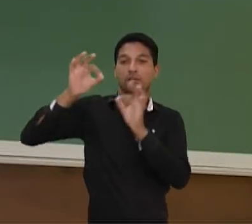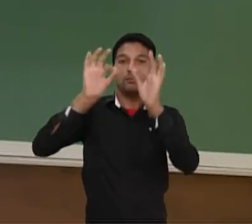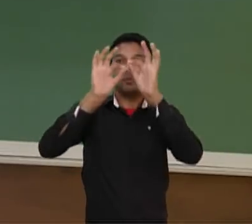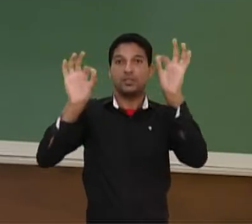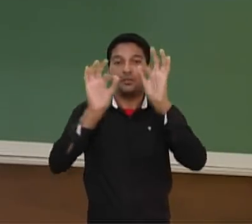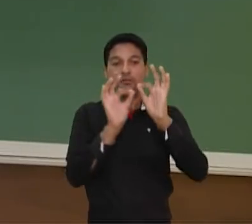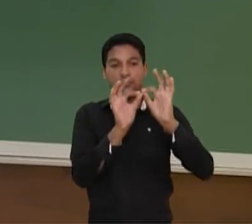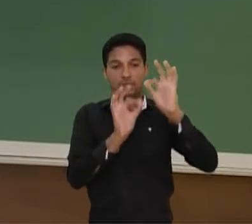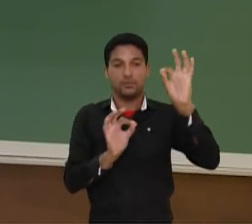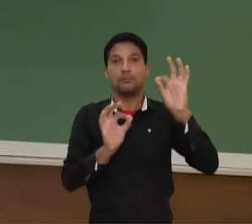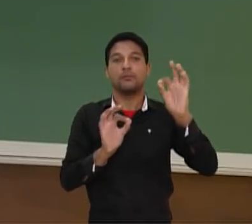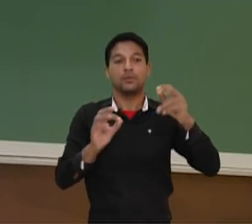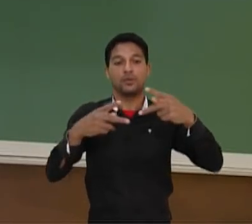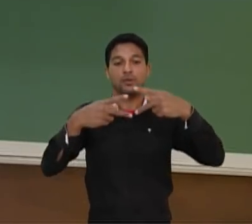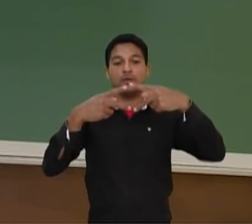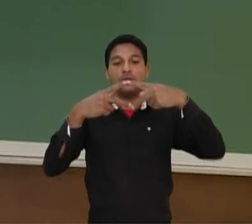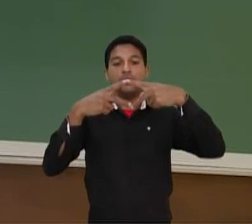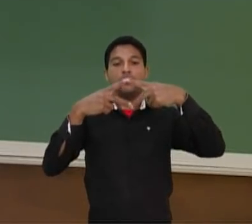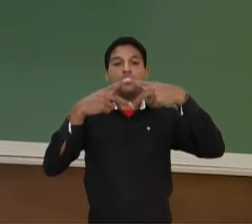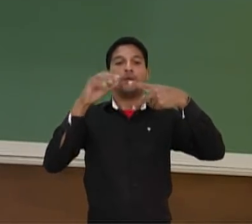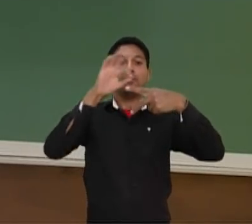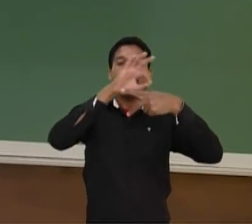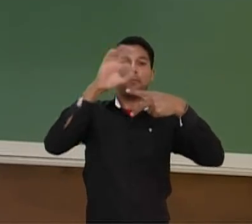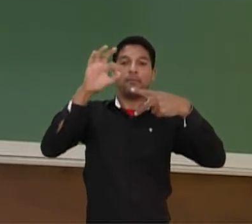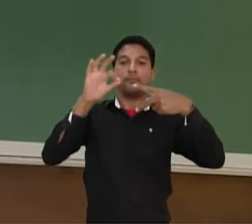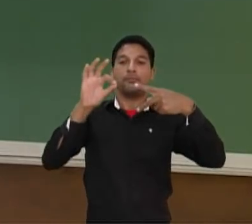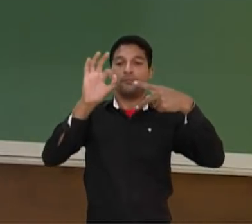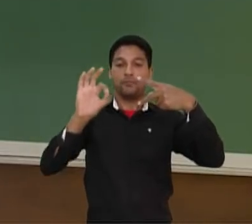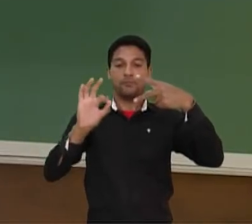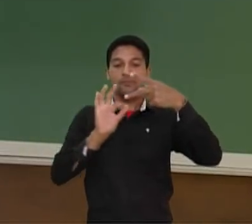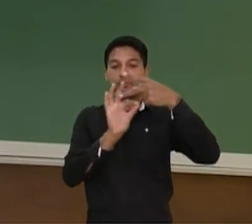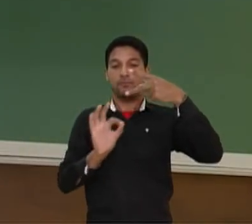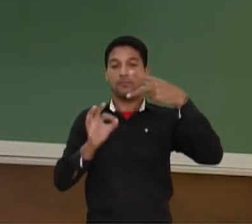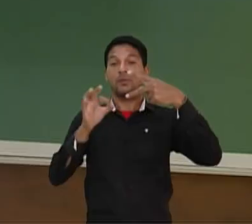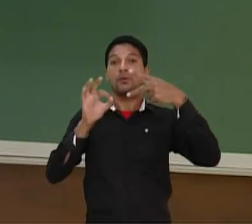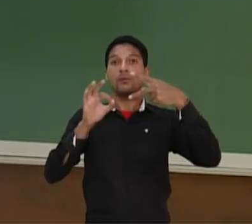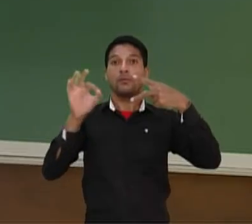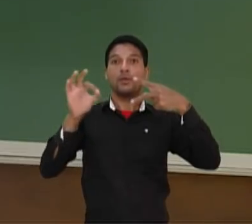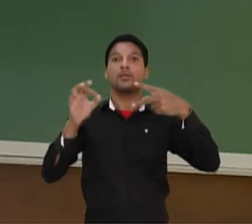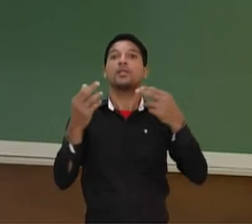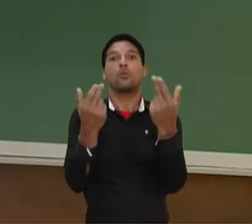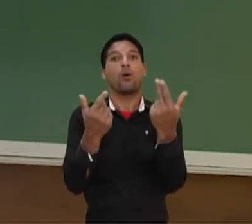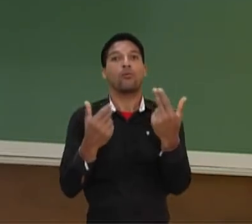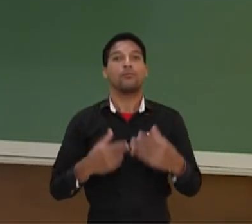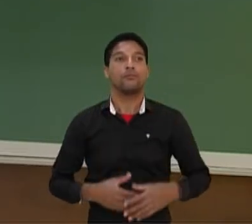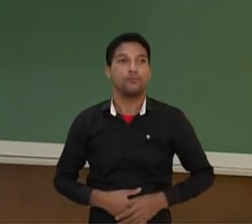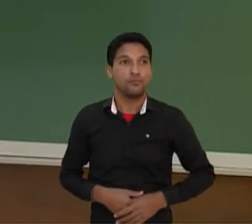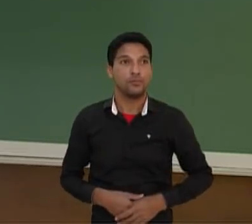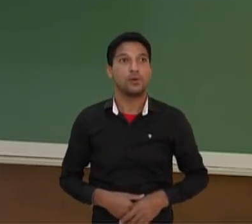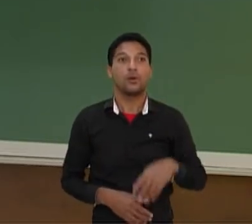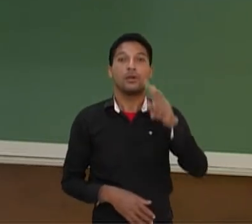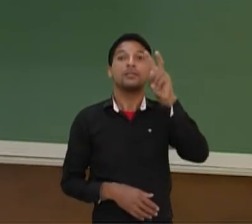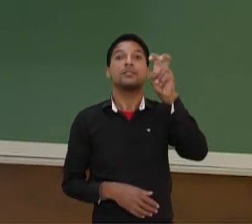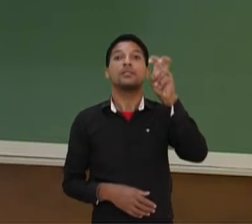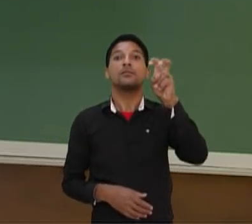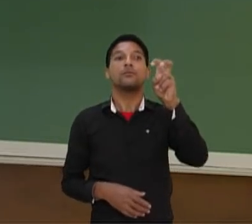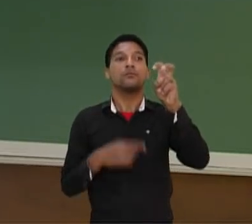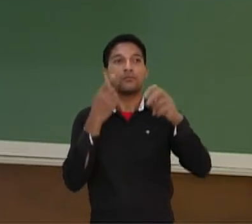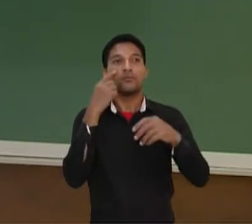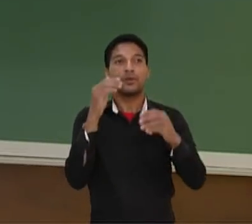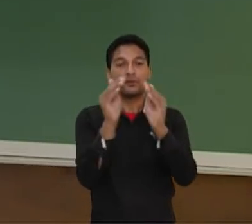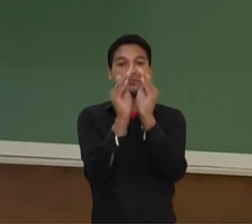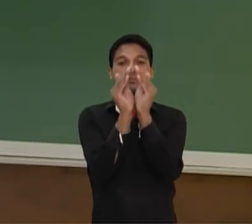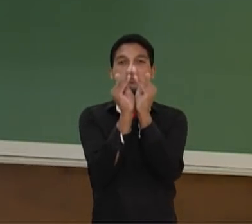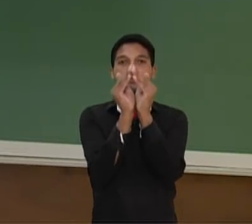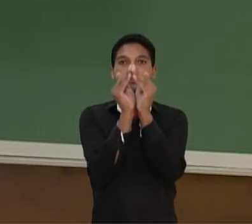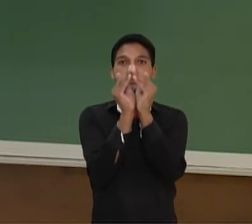5, você poderia até escrever um losango, só que ele tem uma característica mais forte. Repare, ó. Esses ladinhos, eles dividem o